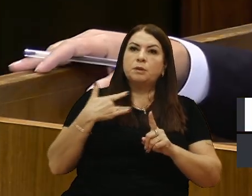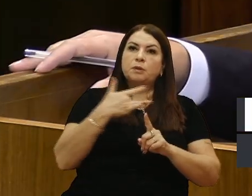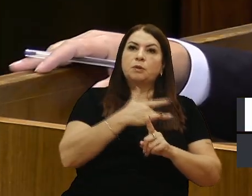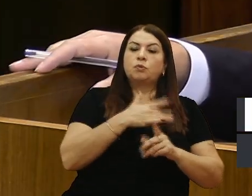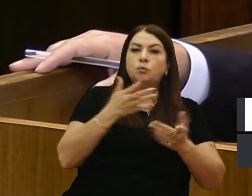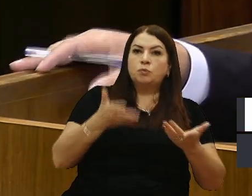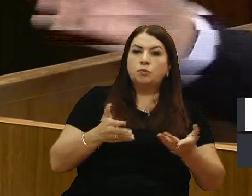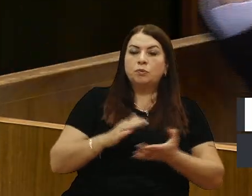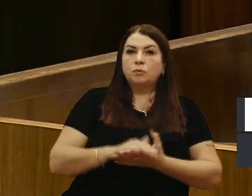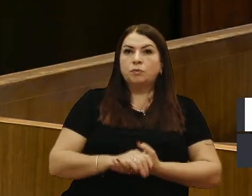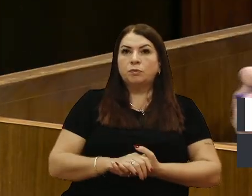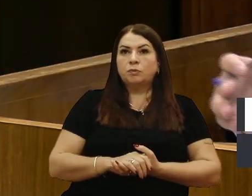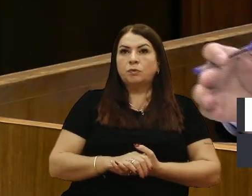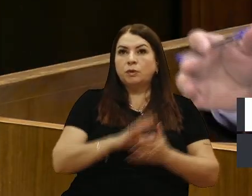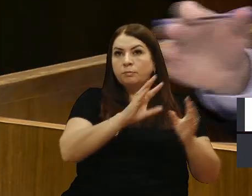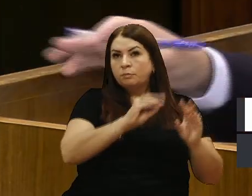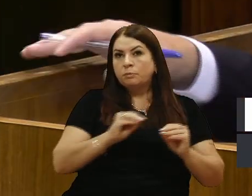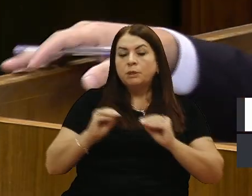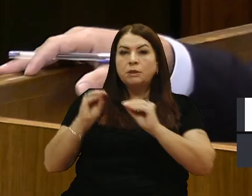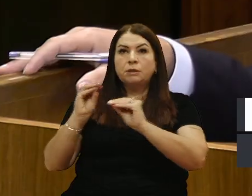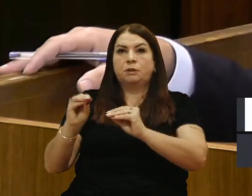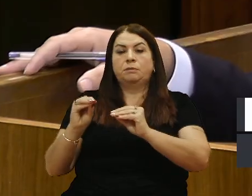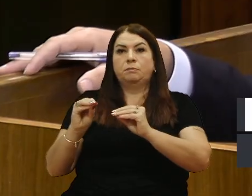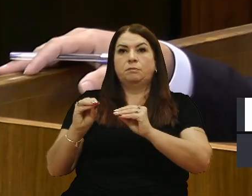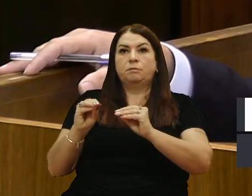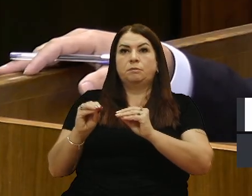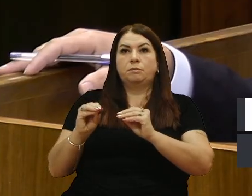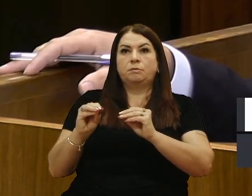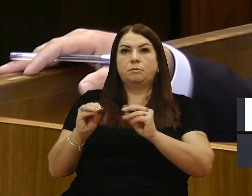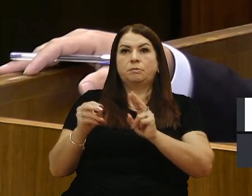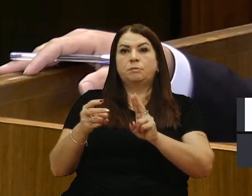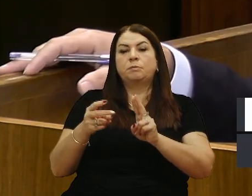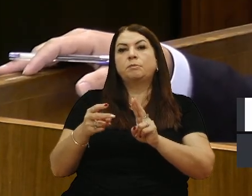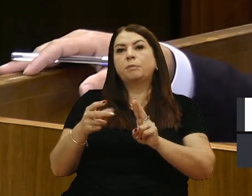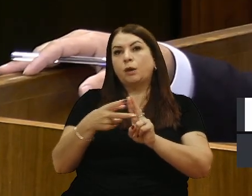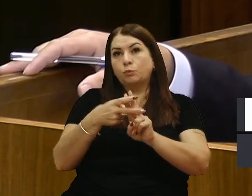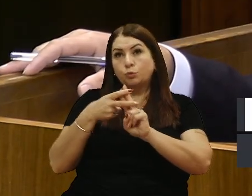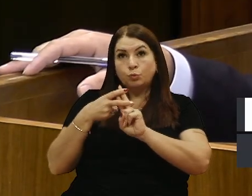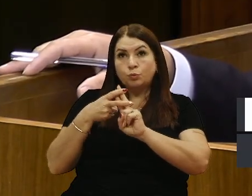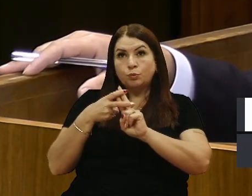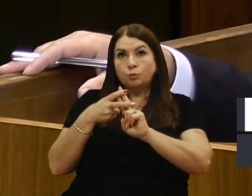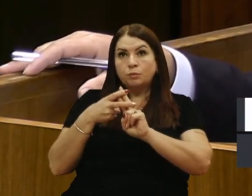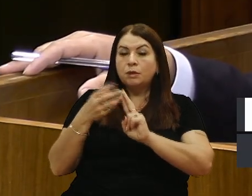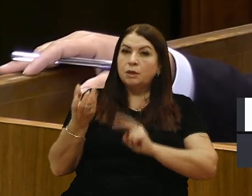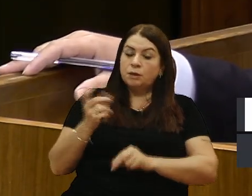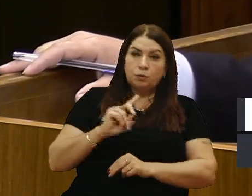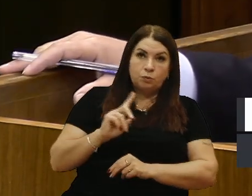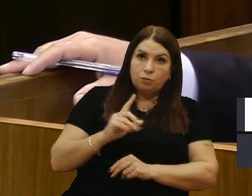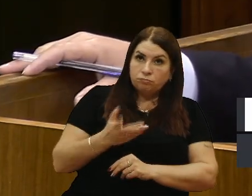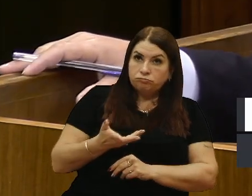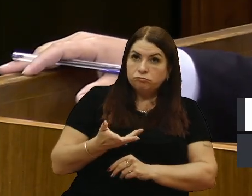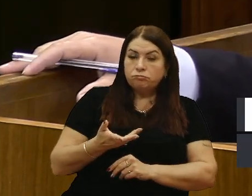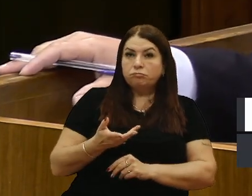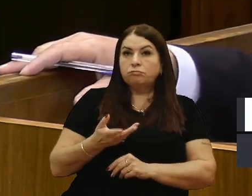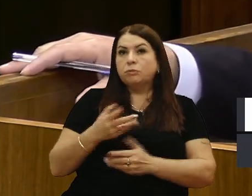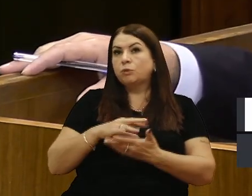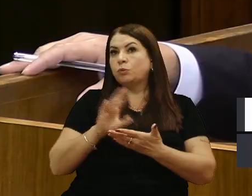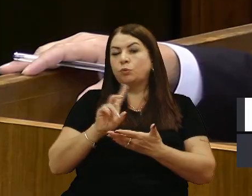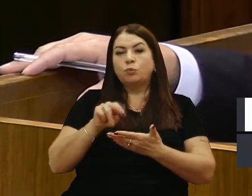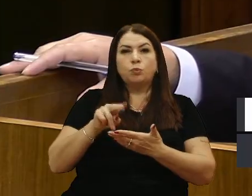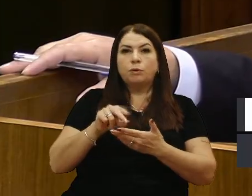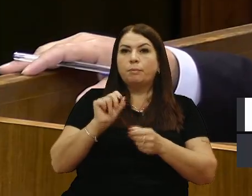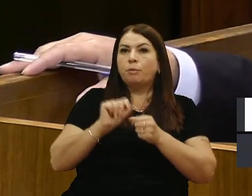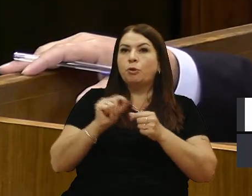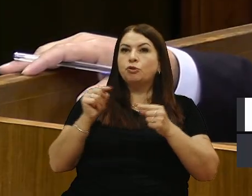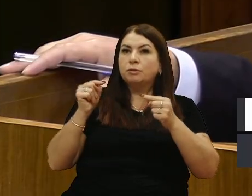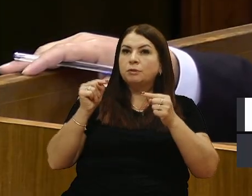hoje migraram para o Sistema Único de Saúde, a qual, querendo ou não, a conta jamais pode